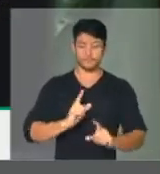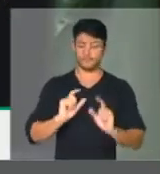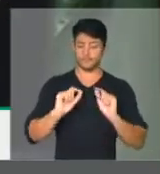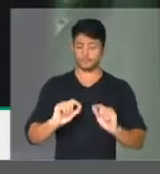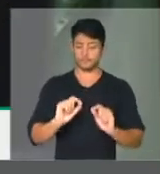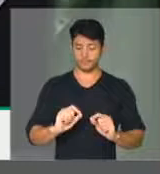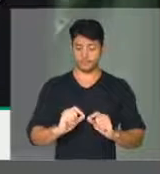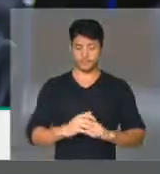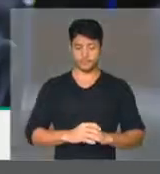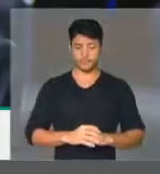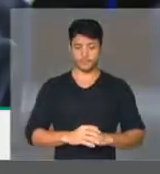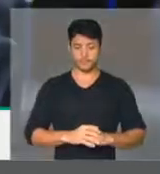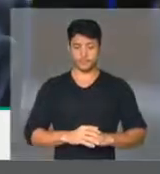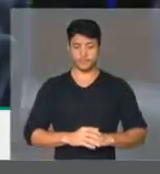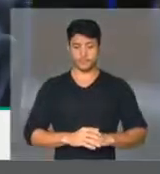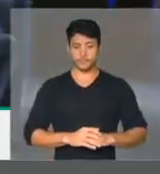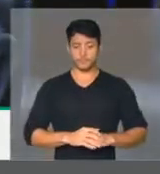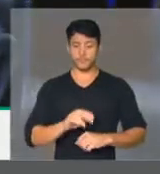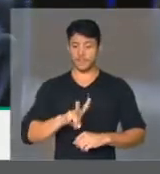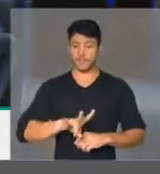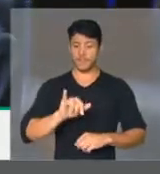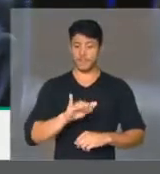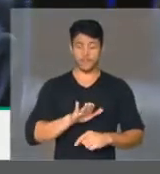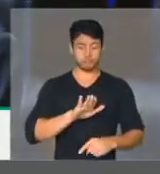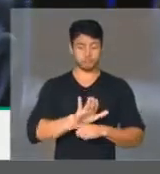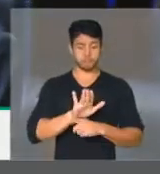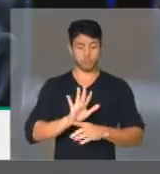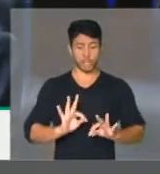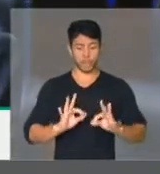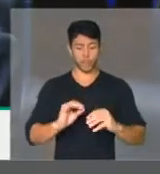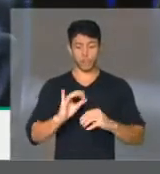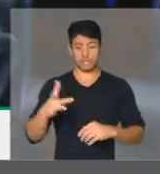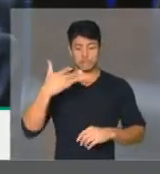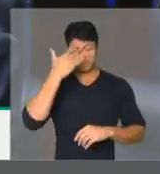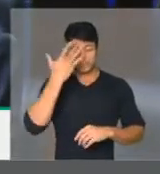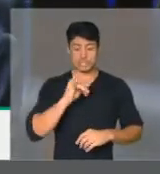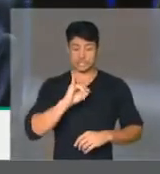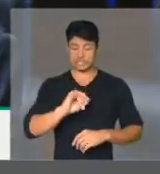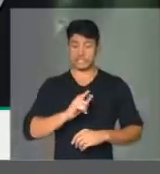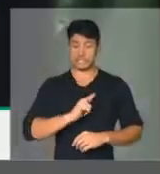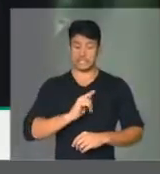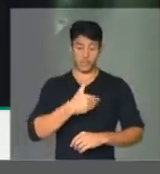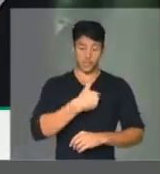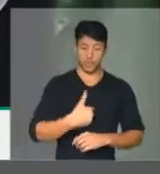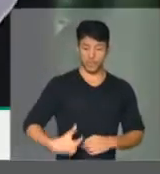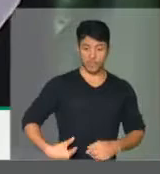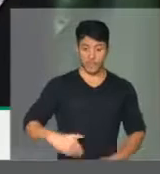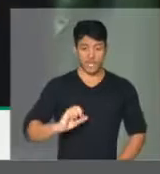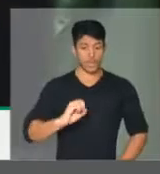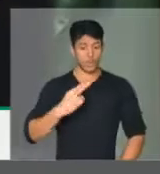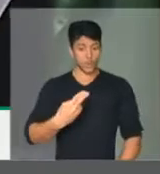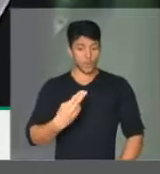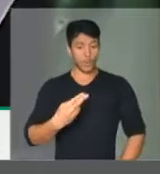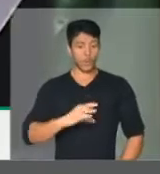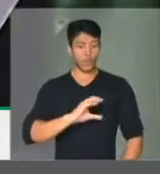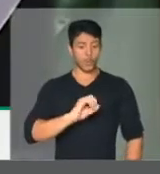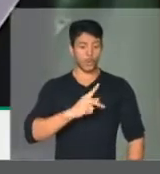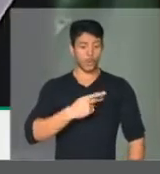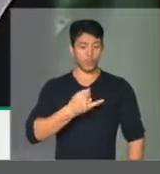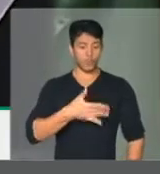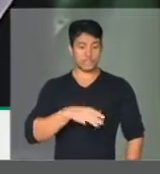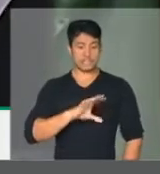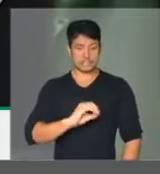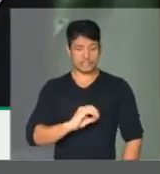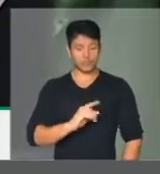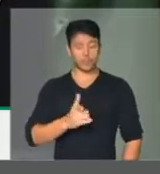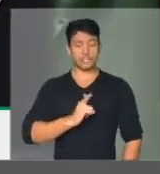responsabilidade todos os que, governo ou oposição, nos extremos do espectro político, se comprazem